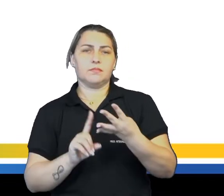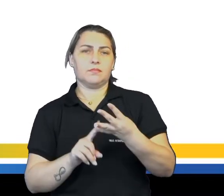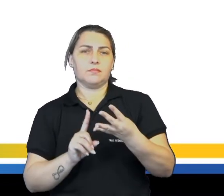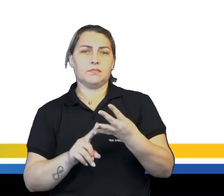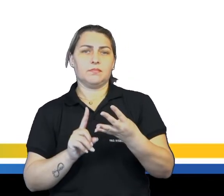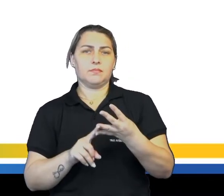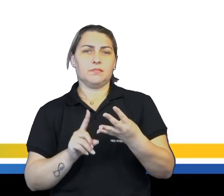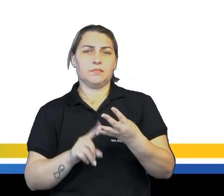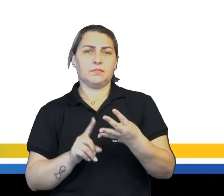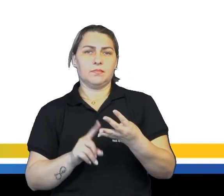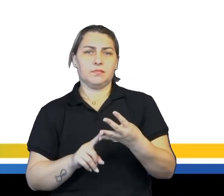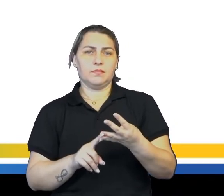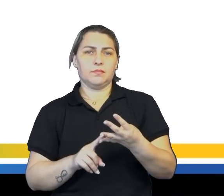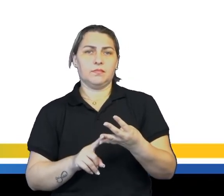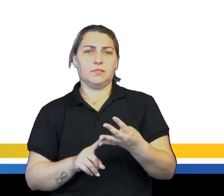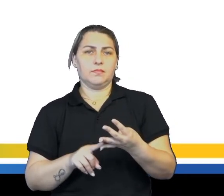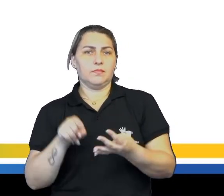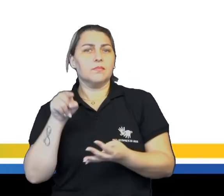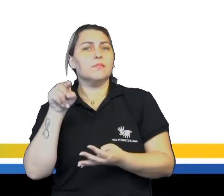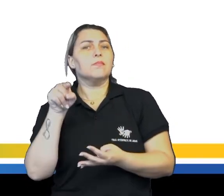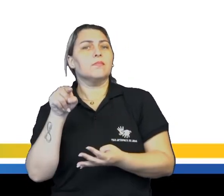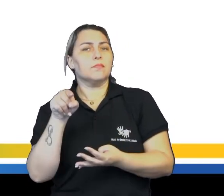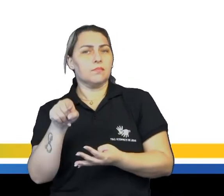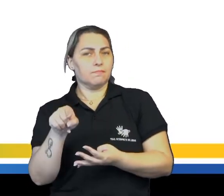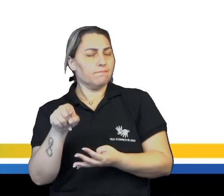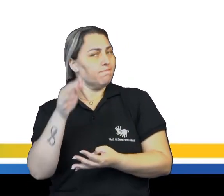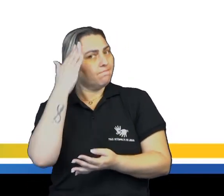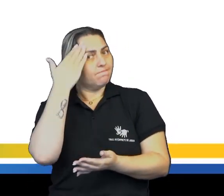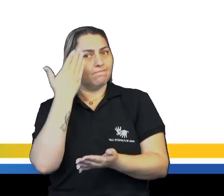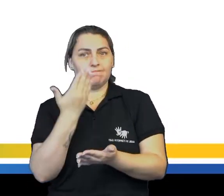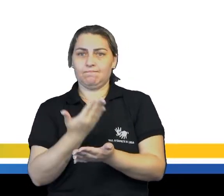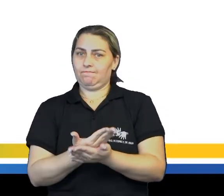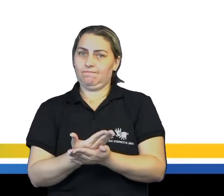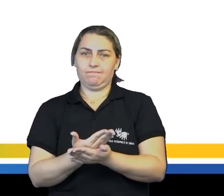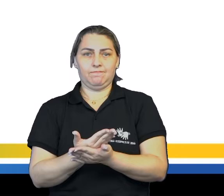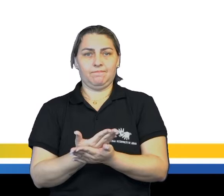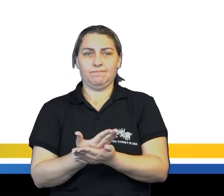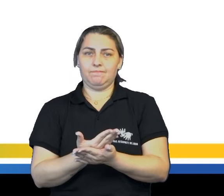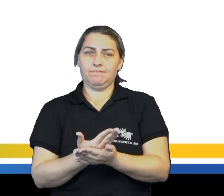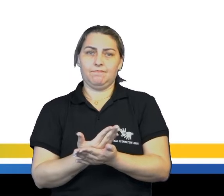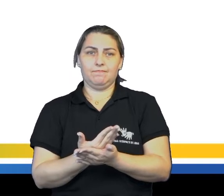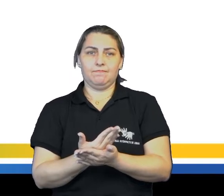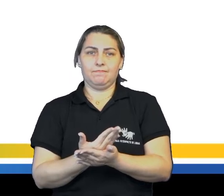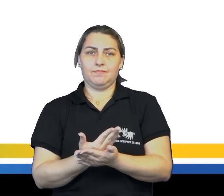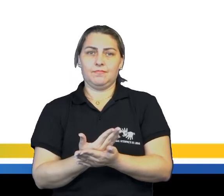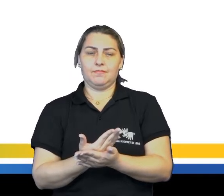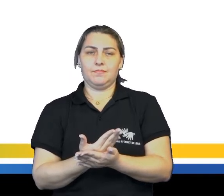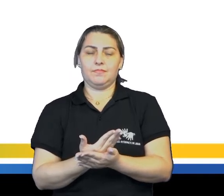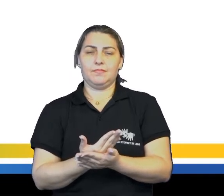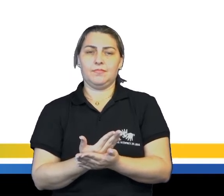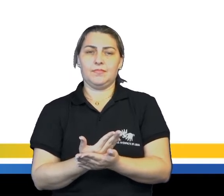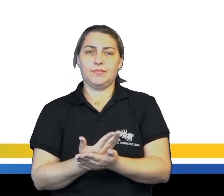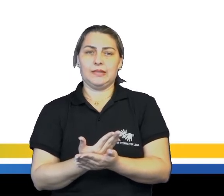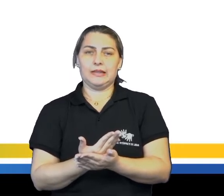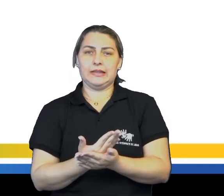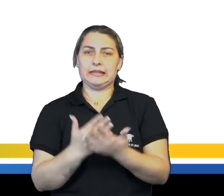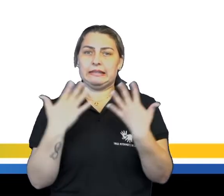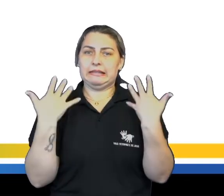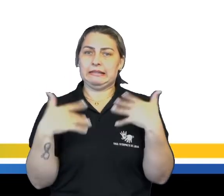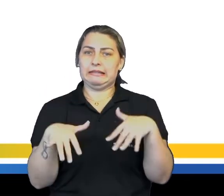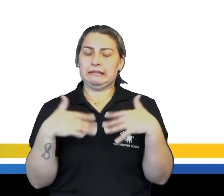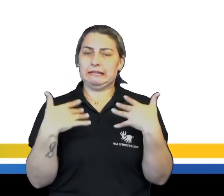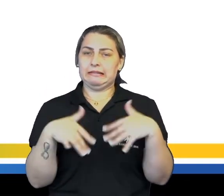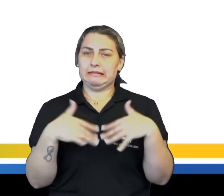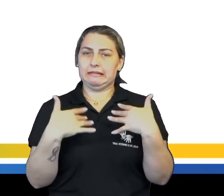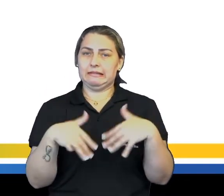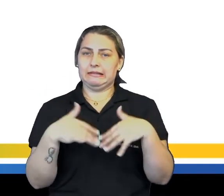A quarta, véi, que diz: você não vai acreditar. Ou a quinta, que diz assim: